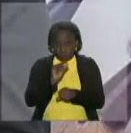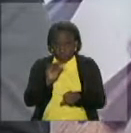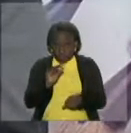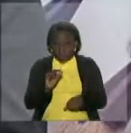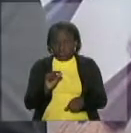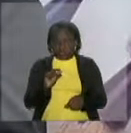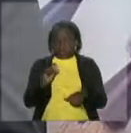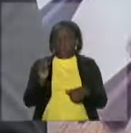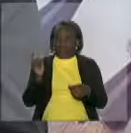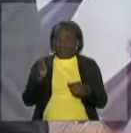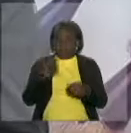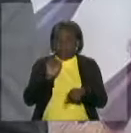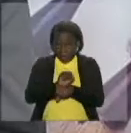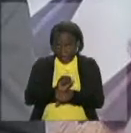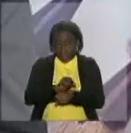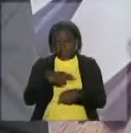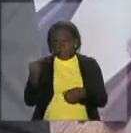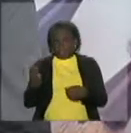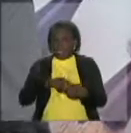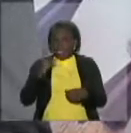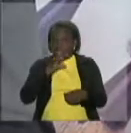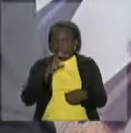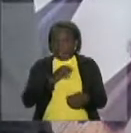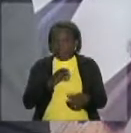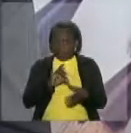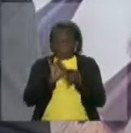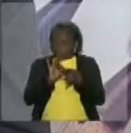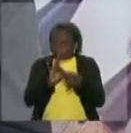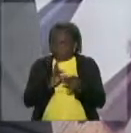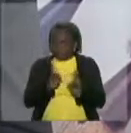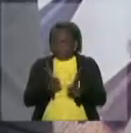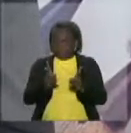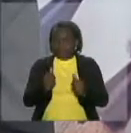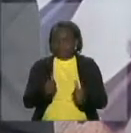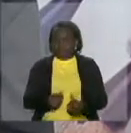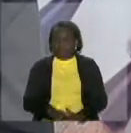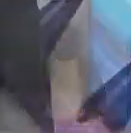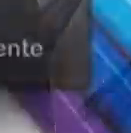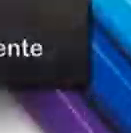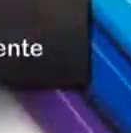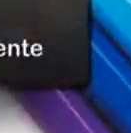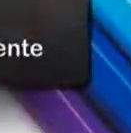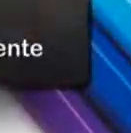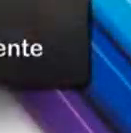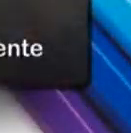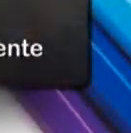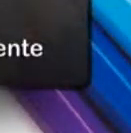vocês segurarem um pouquinho, a gente vai para um breve intervalo e volta já já. Não desgruda!